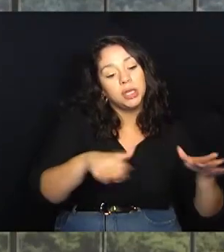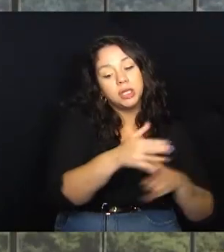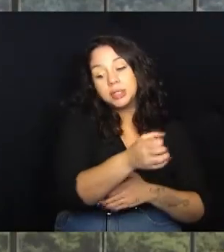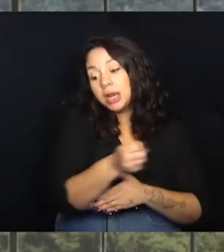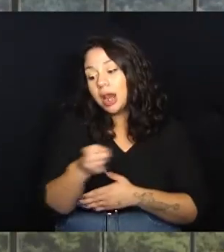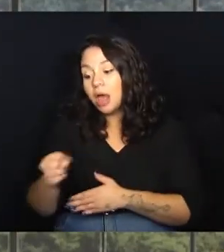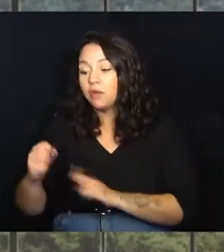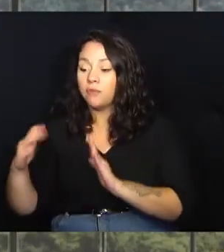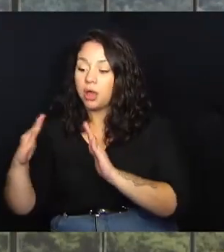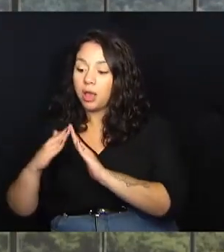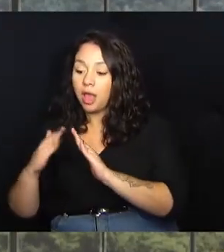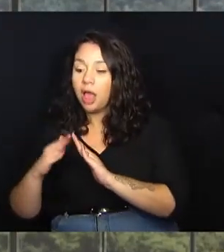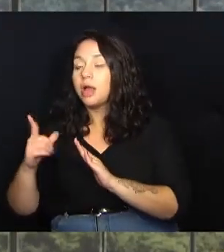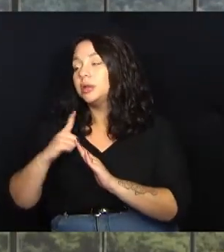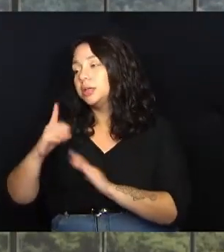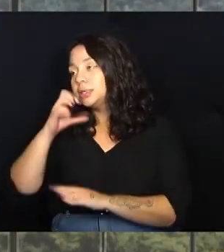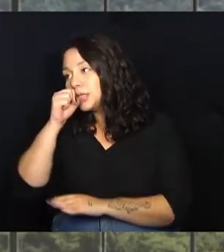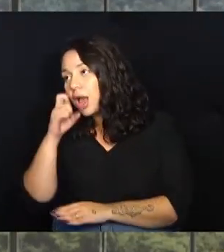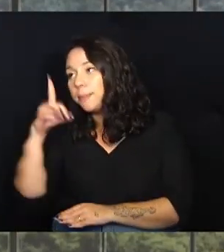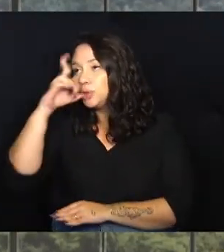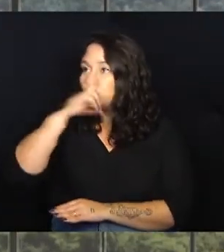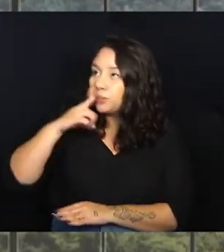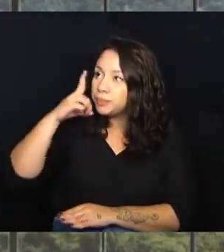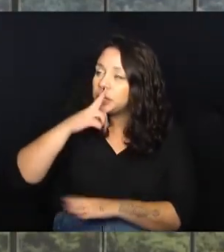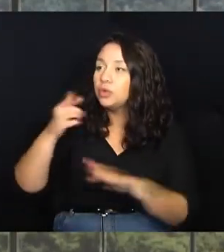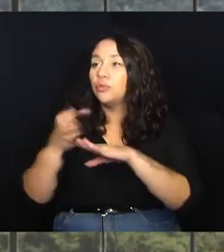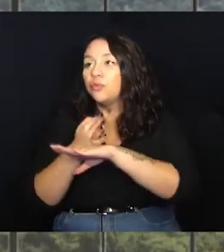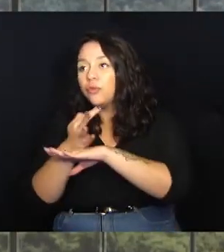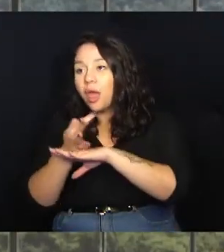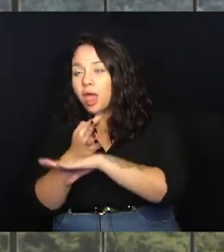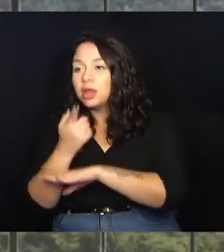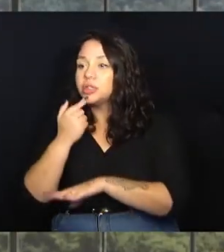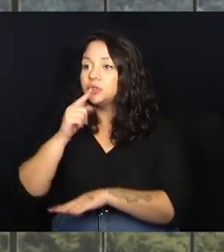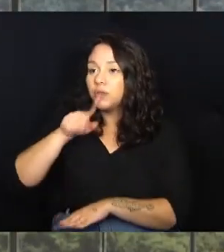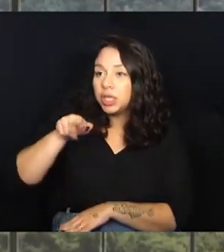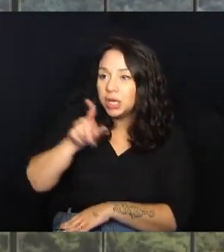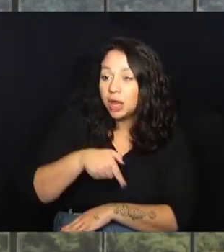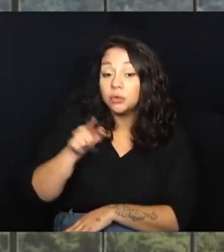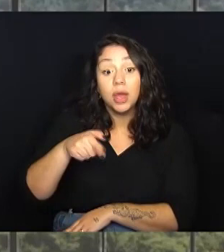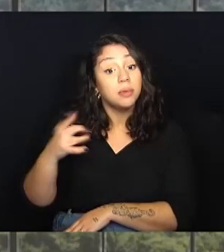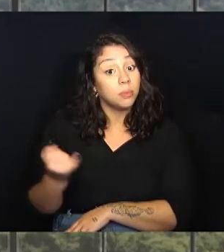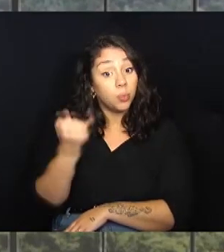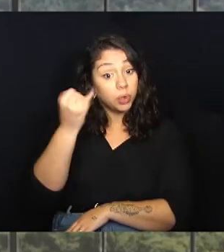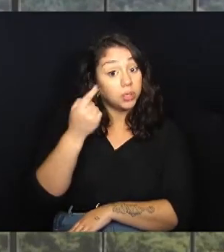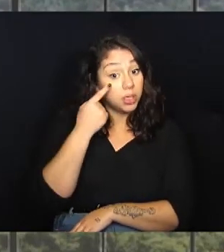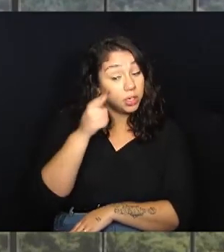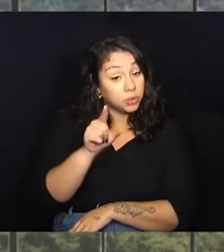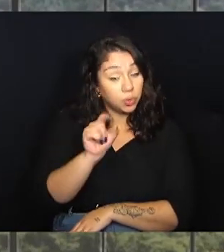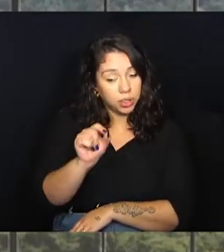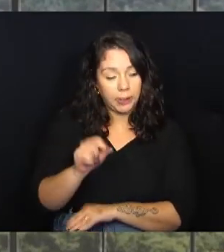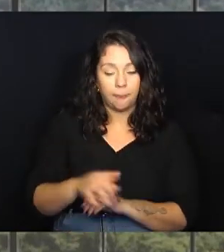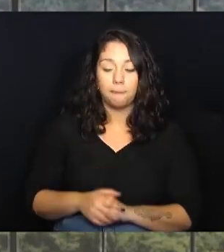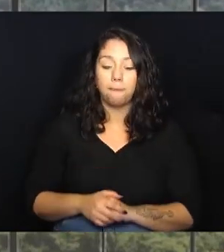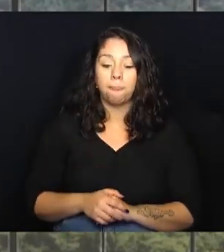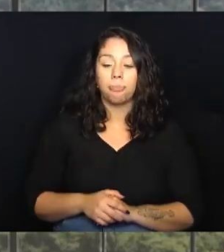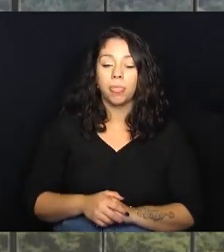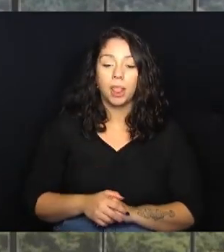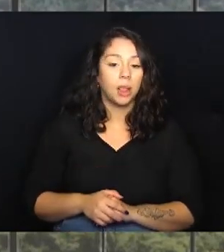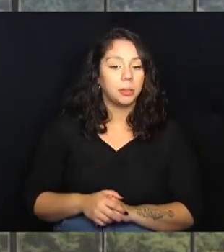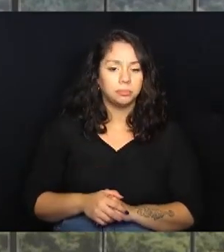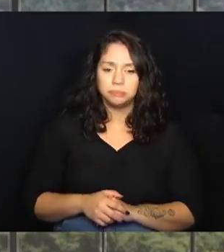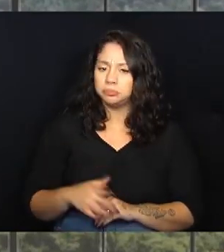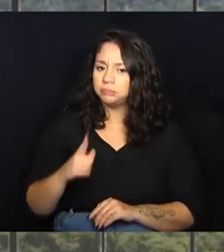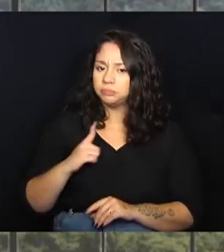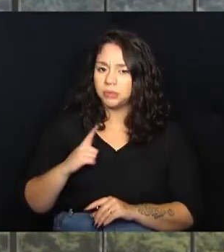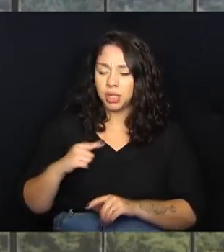as férias, o feriado, pode, inclusive isso é importante, né, Zezé? Todo esse